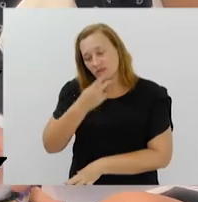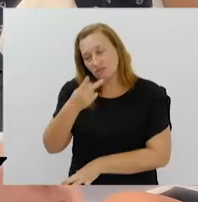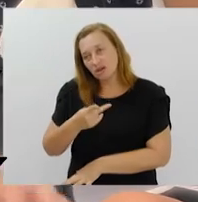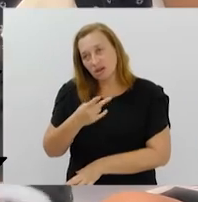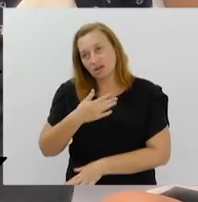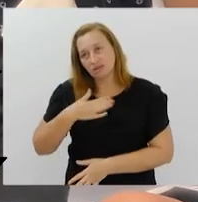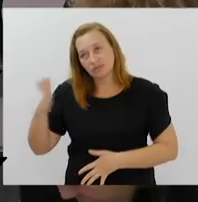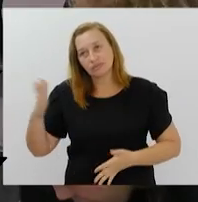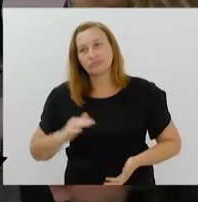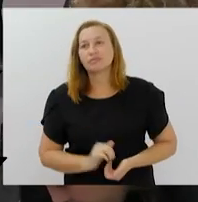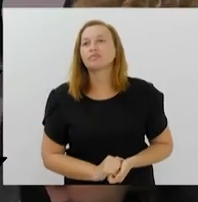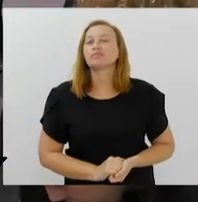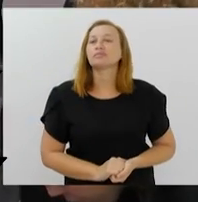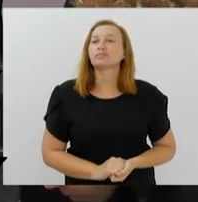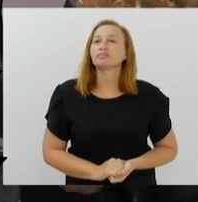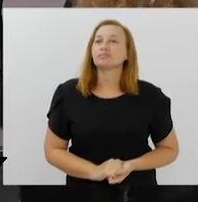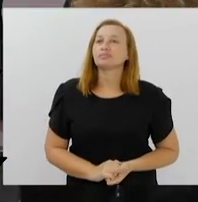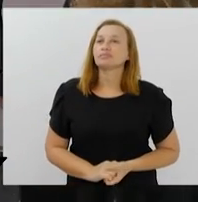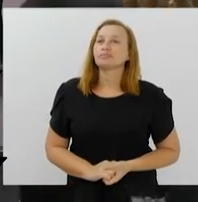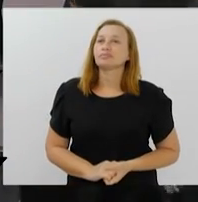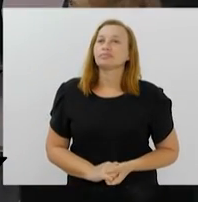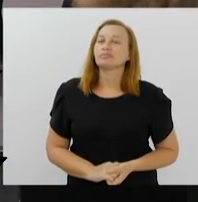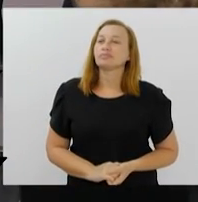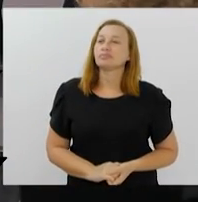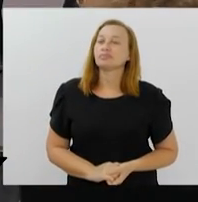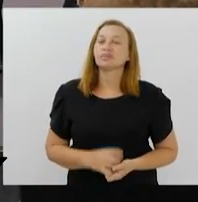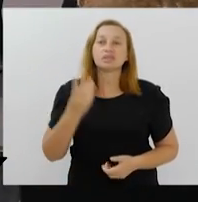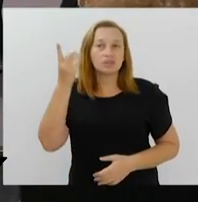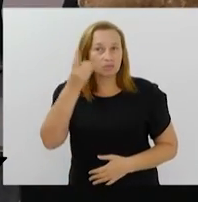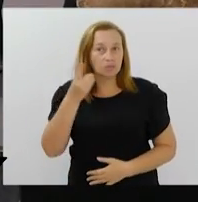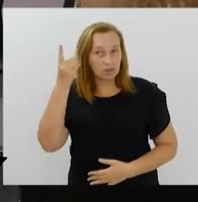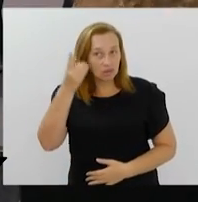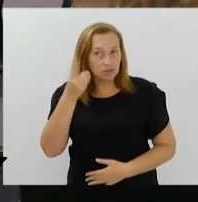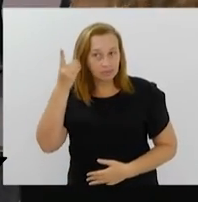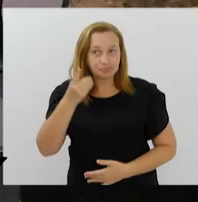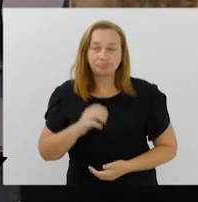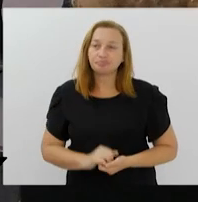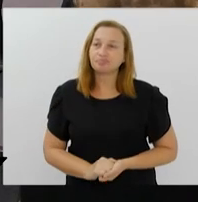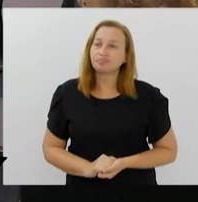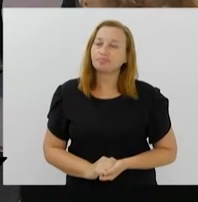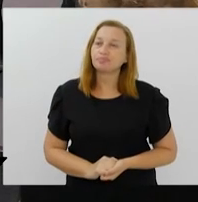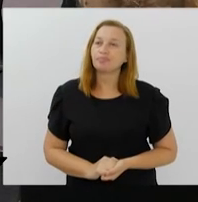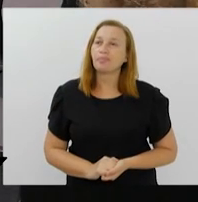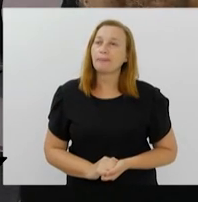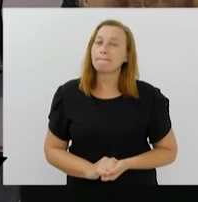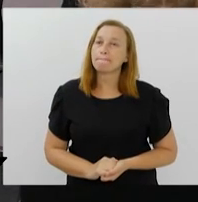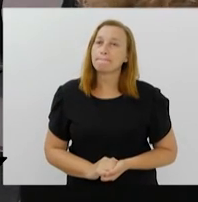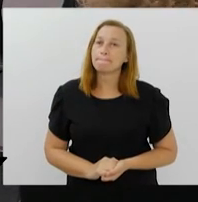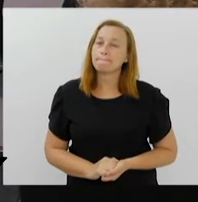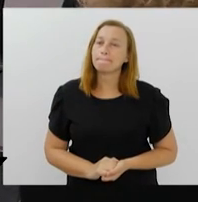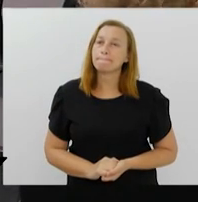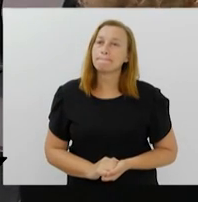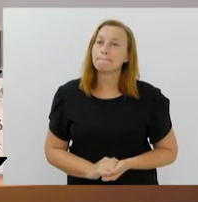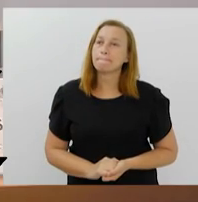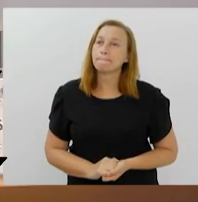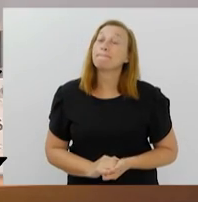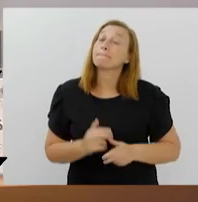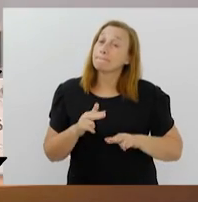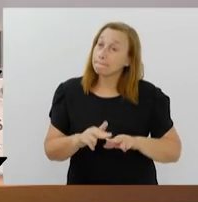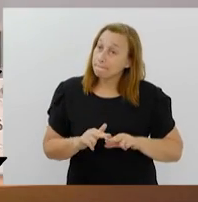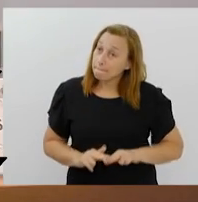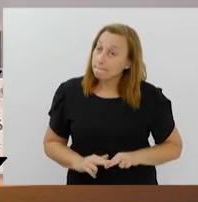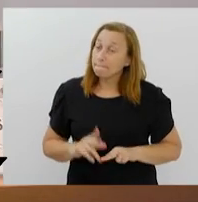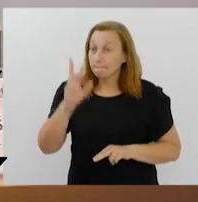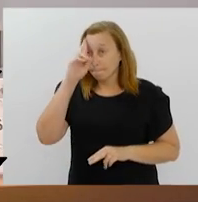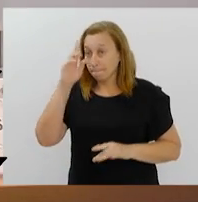desabafar mesmo Deputado como como como então inclusive por isso que vossa